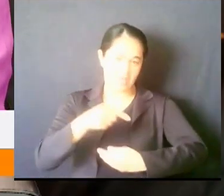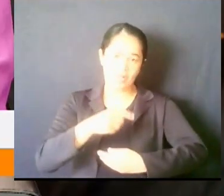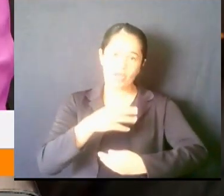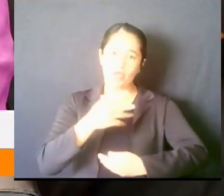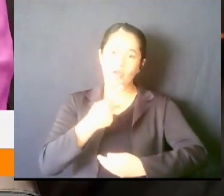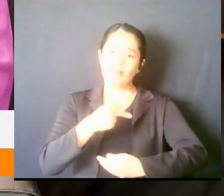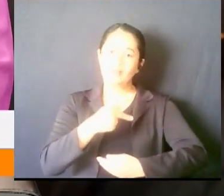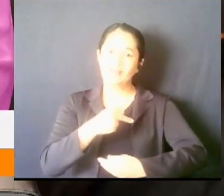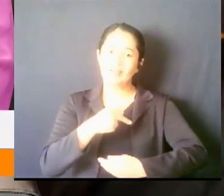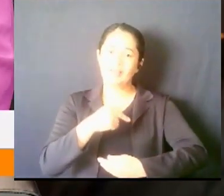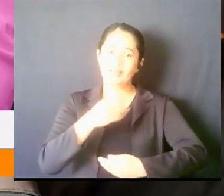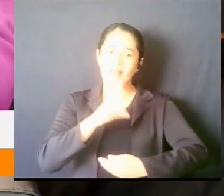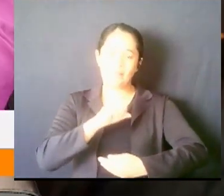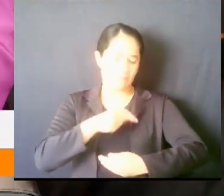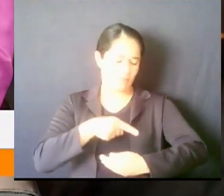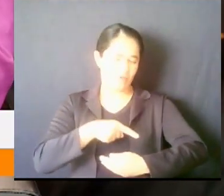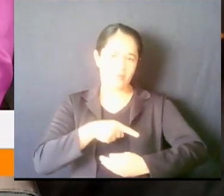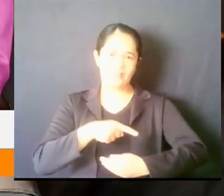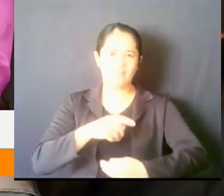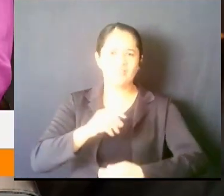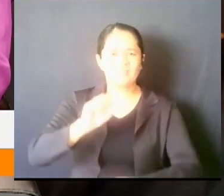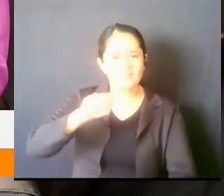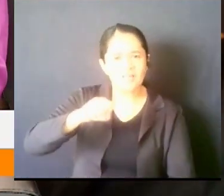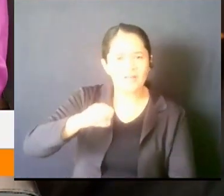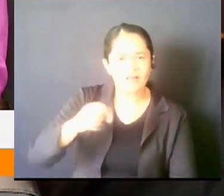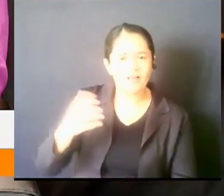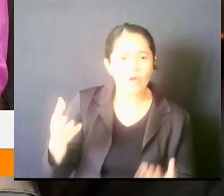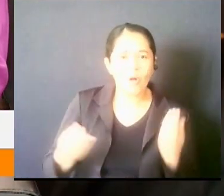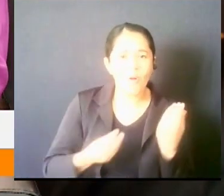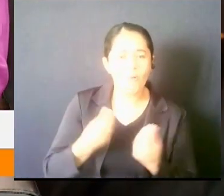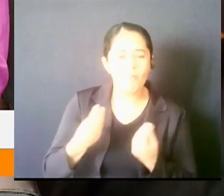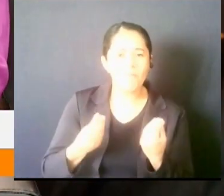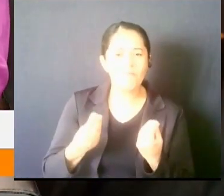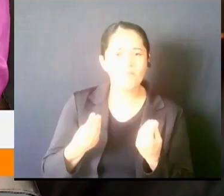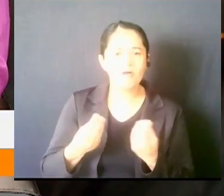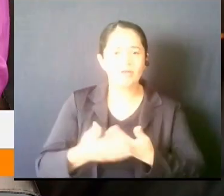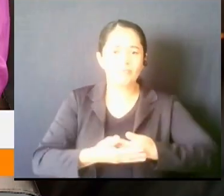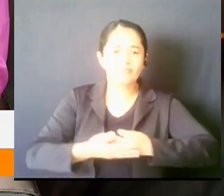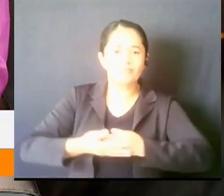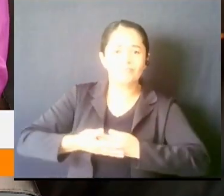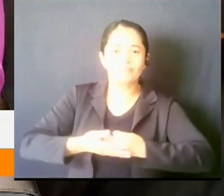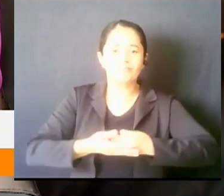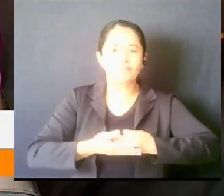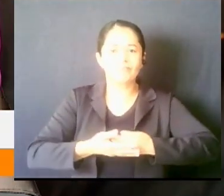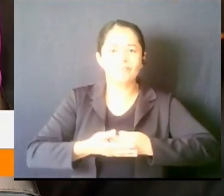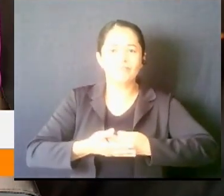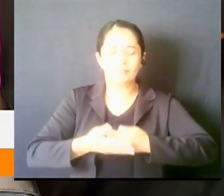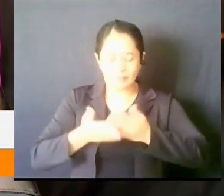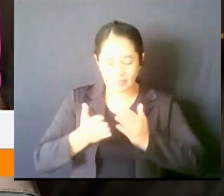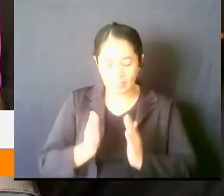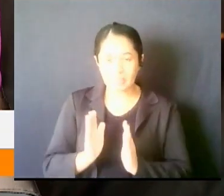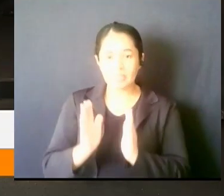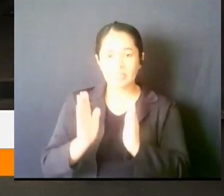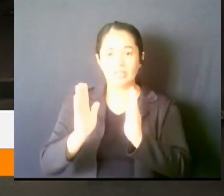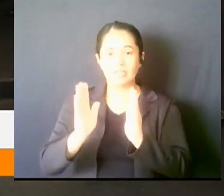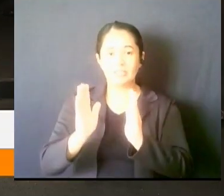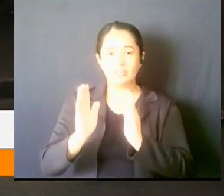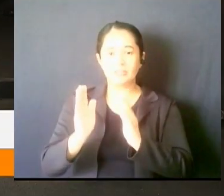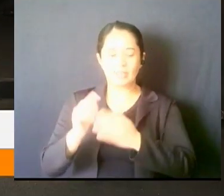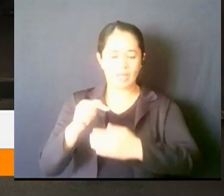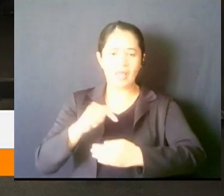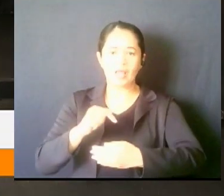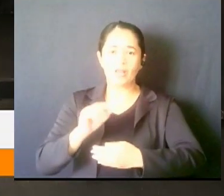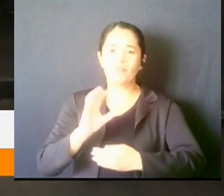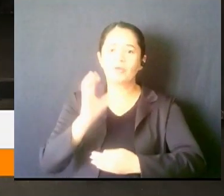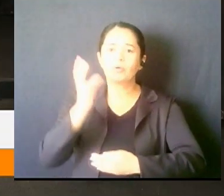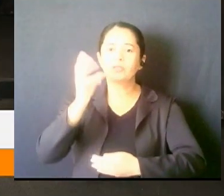mesmo? O que ela transferiu? E aí, como essa criança que vai nascer, o que vai acontecer com ela? Né? Porque,